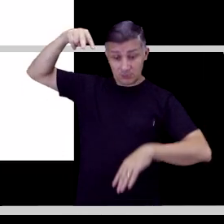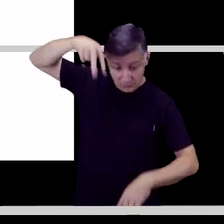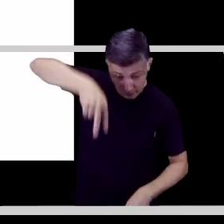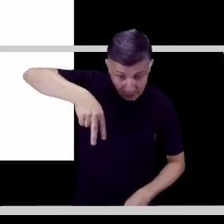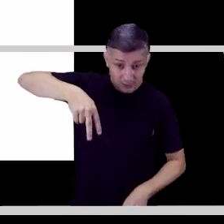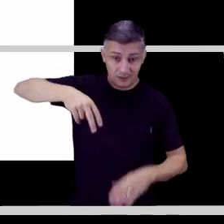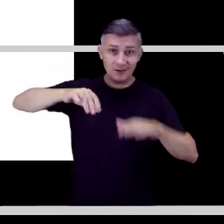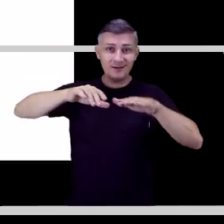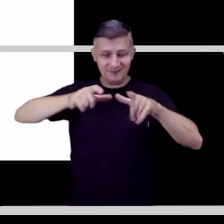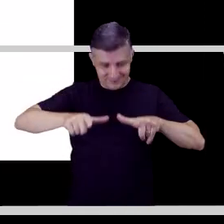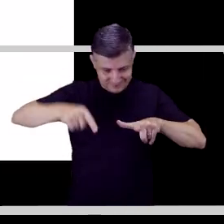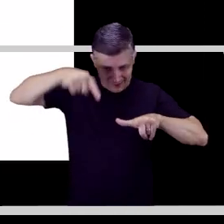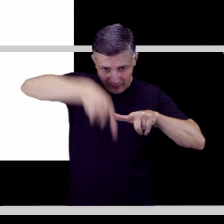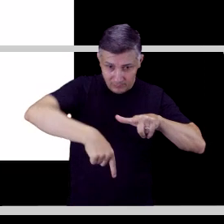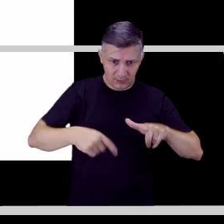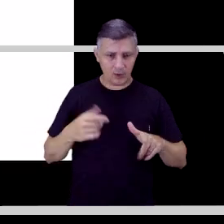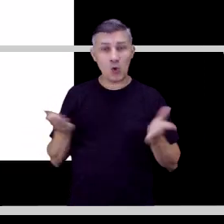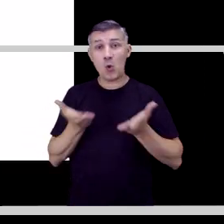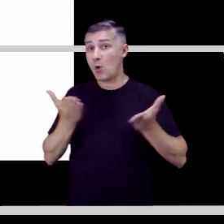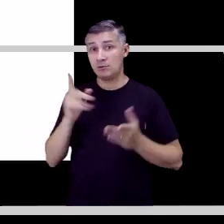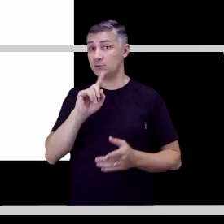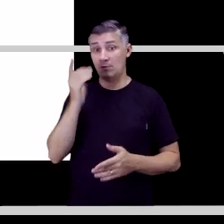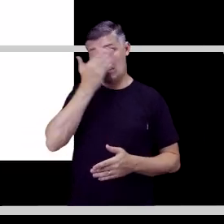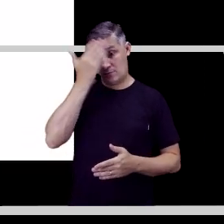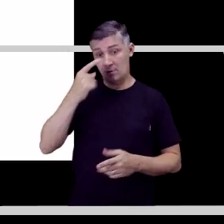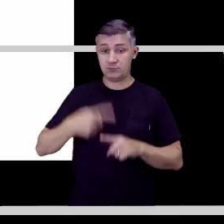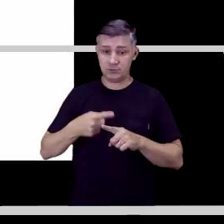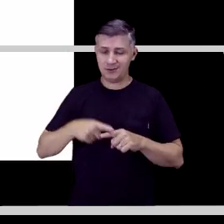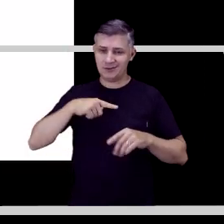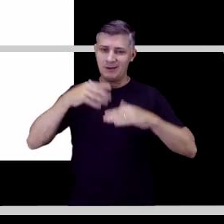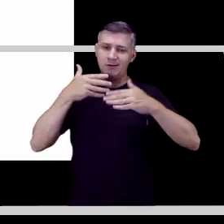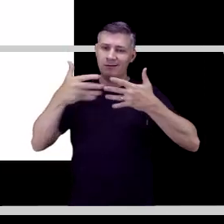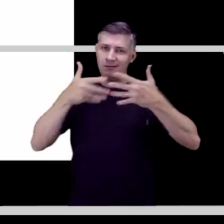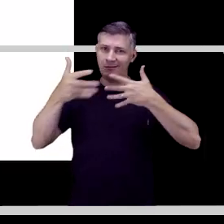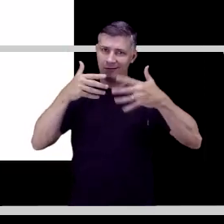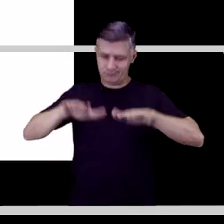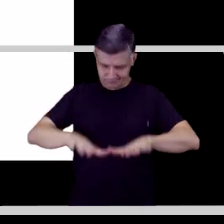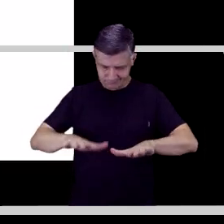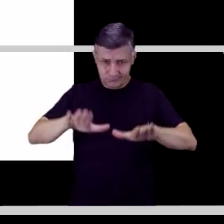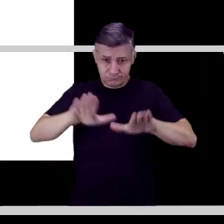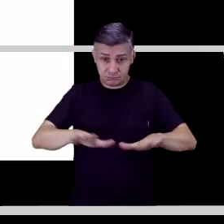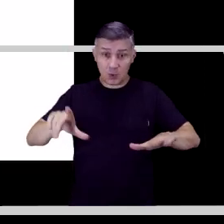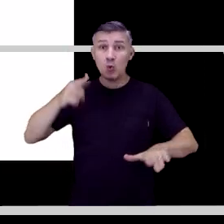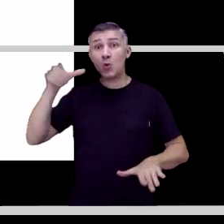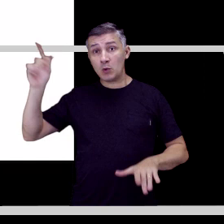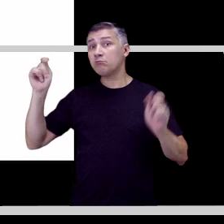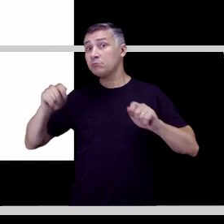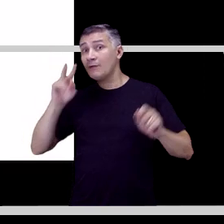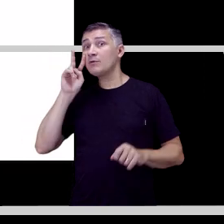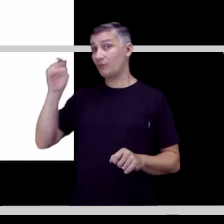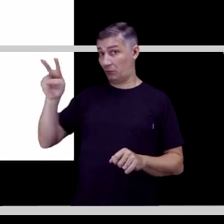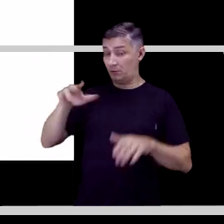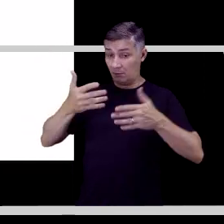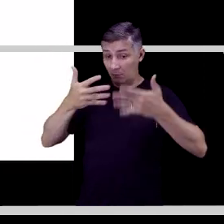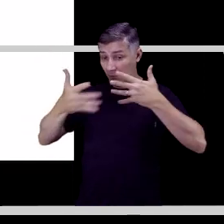galeria superior. Essa galeria, a ideia é que você pudesse, de cima, ver exposições hoje de baixo, que hoje não está